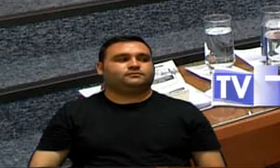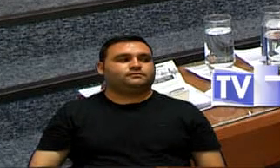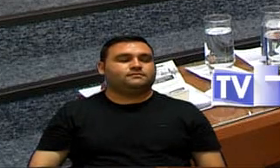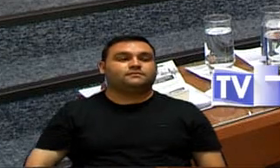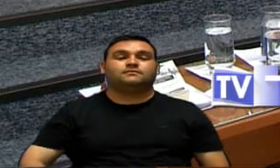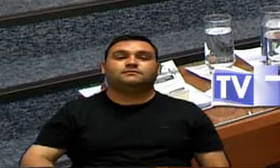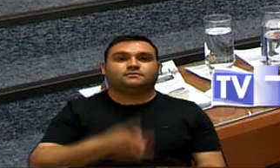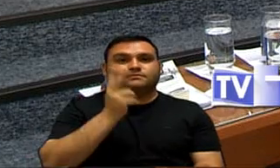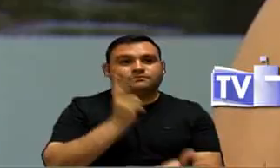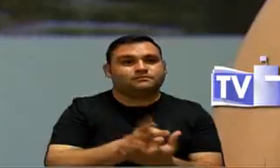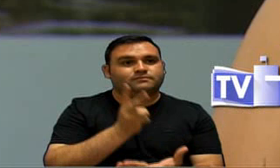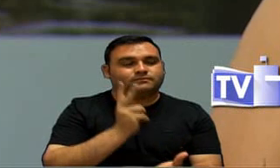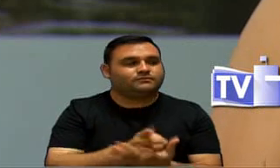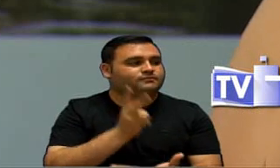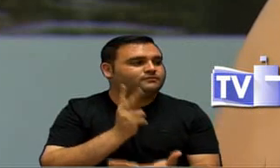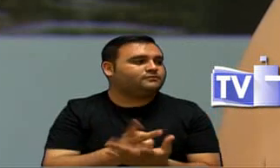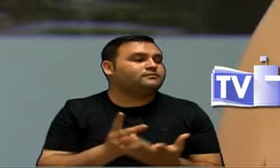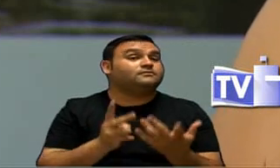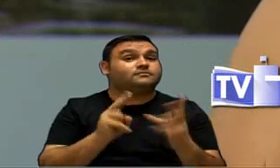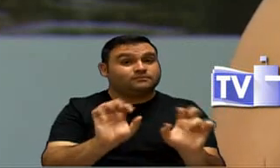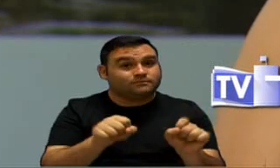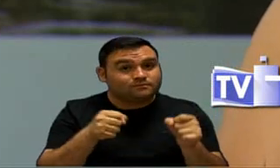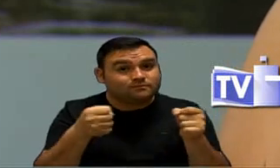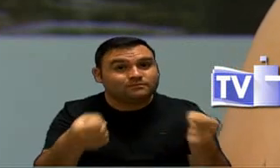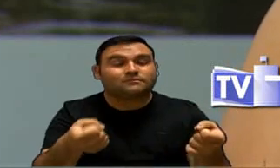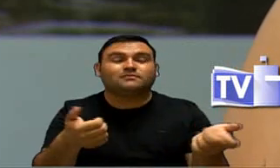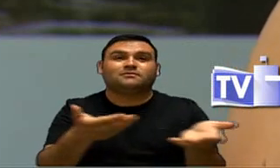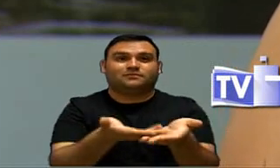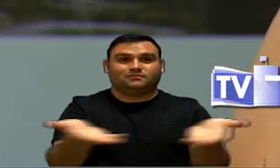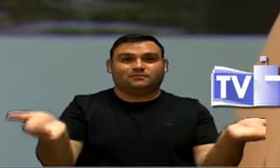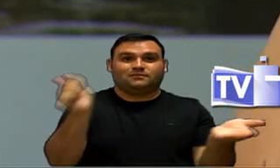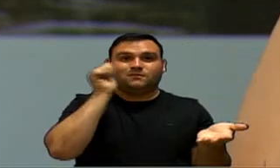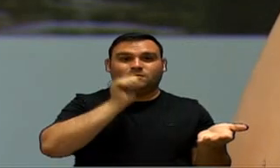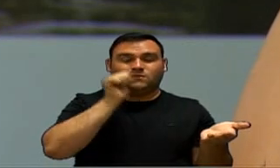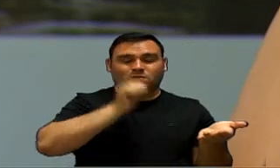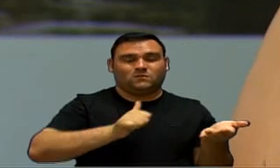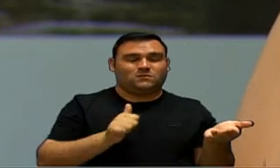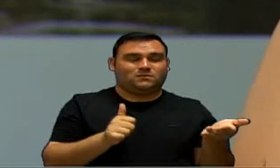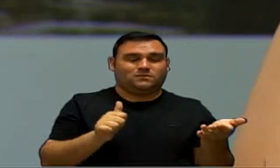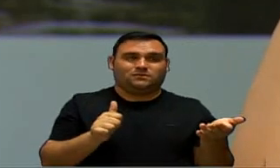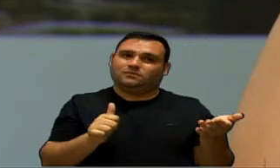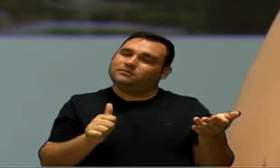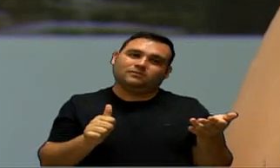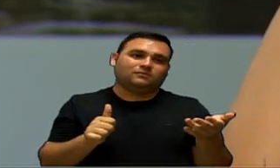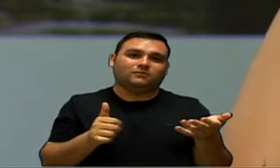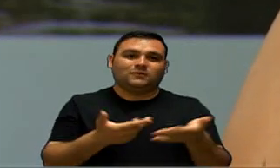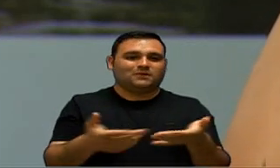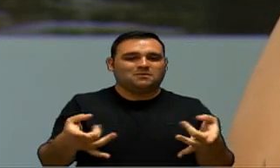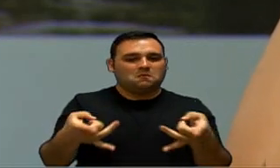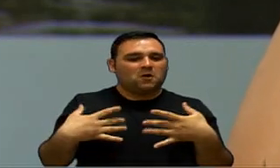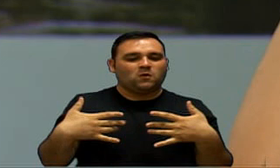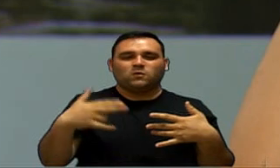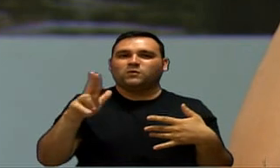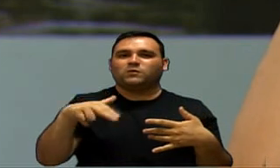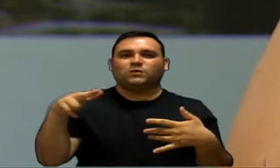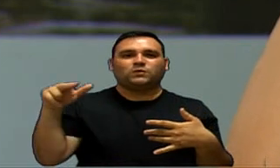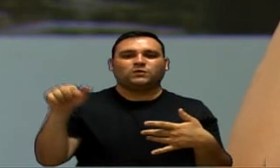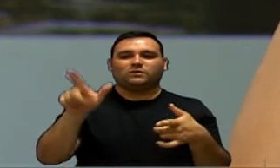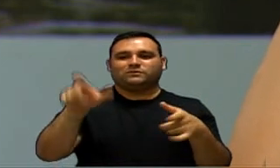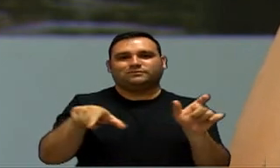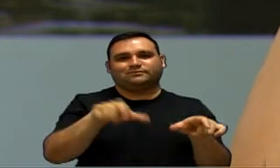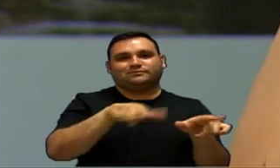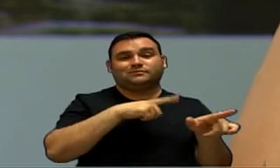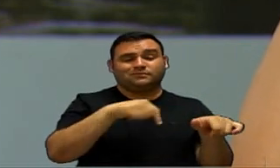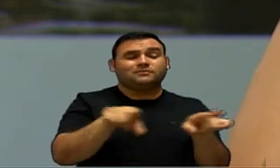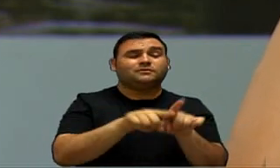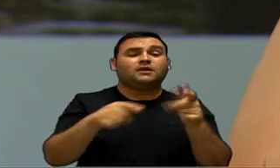As de sempre, as de luta, aquelas que não nos abandonam jamais. Né?